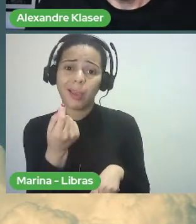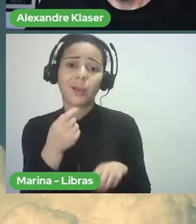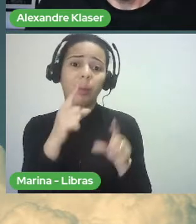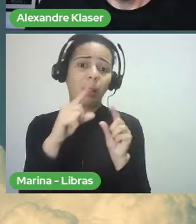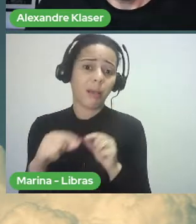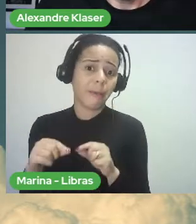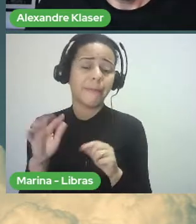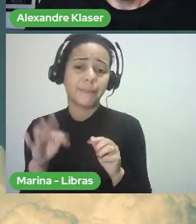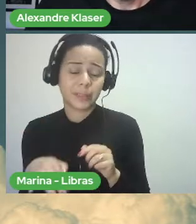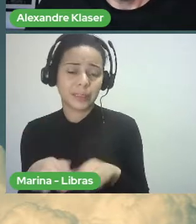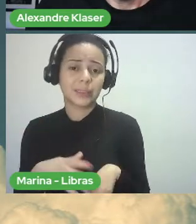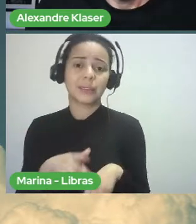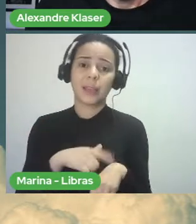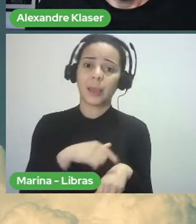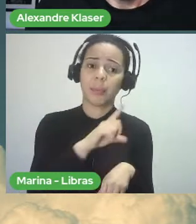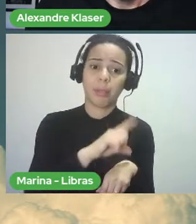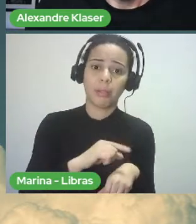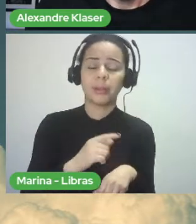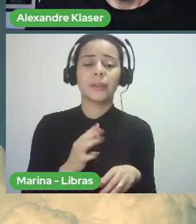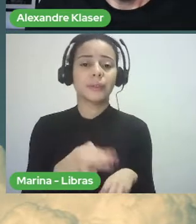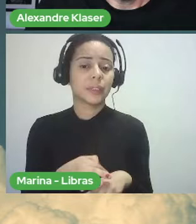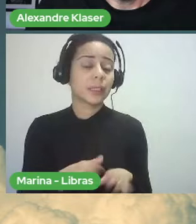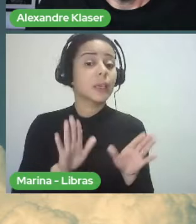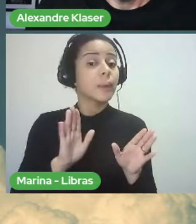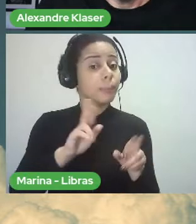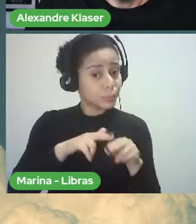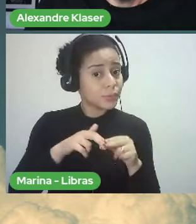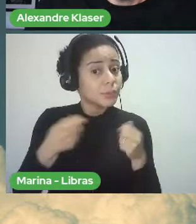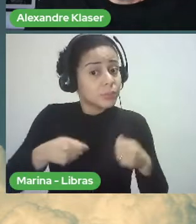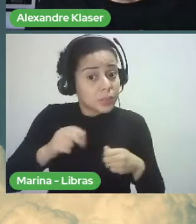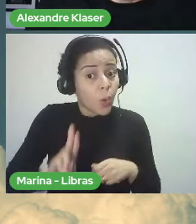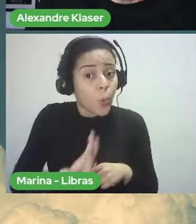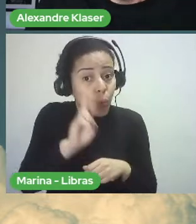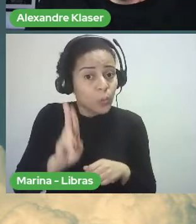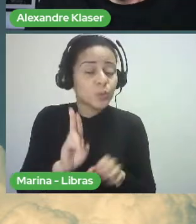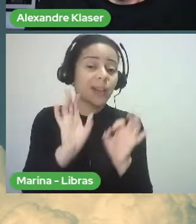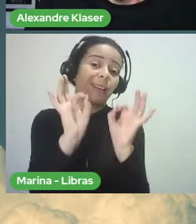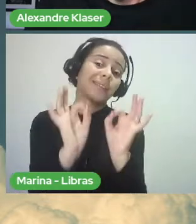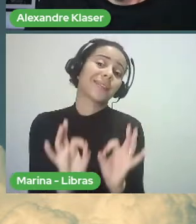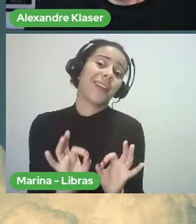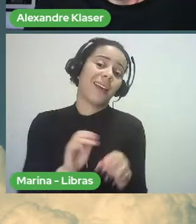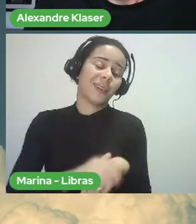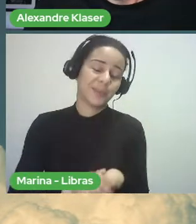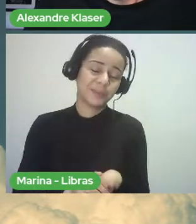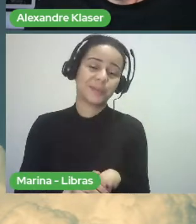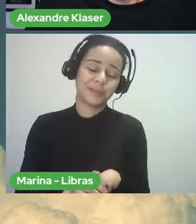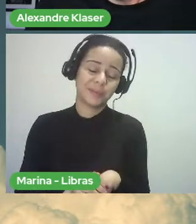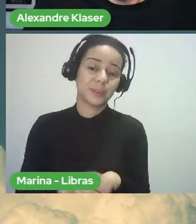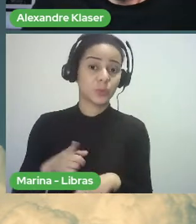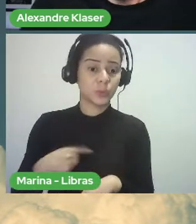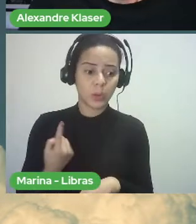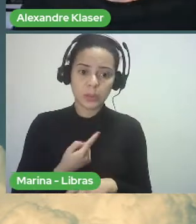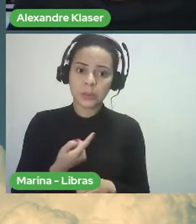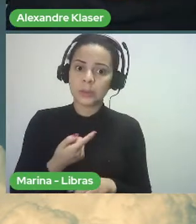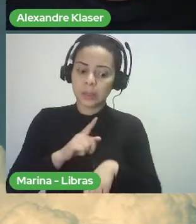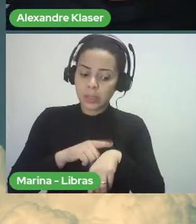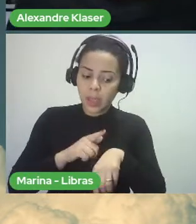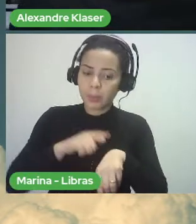que a gente está fazendo o melhor uso desses recursos possível. Isso é basicamente a